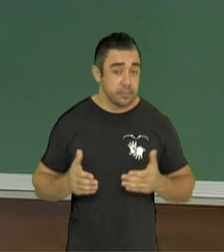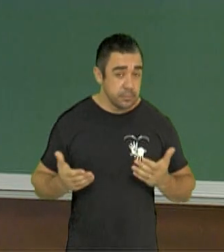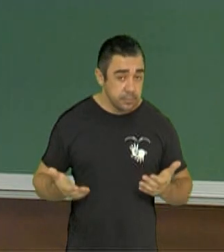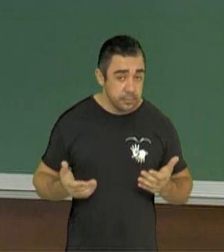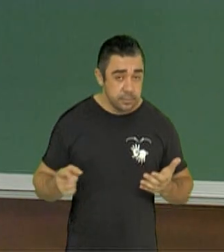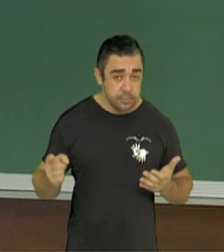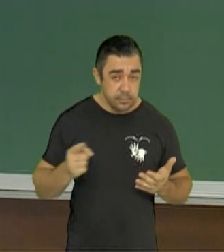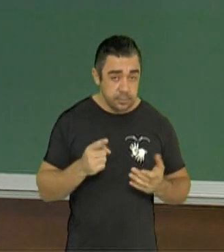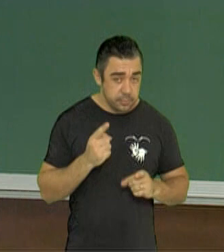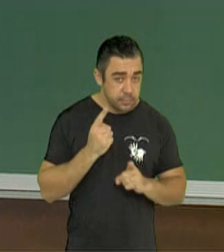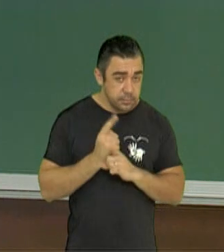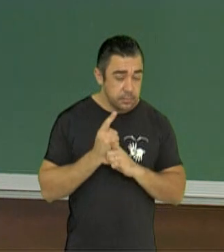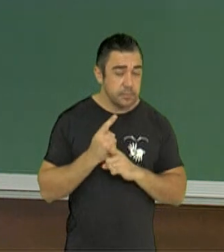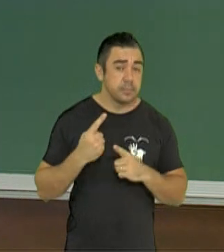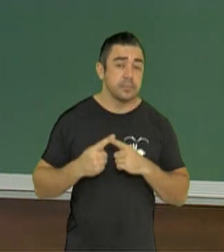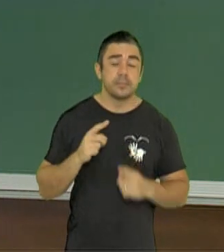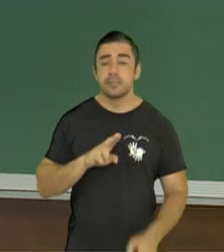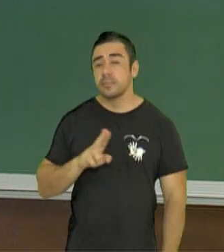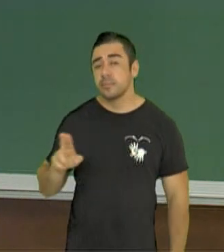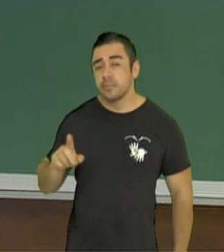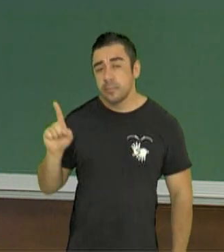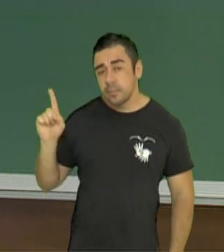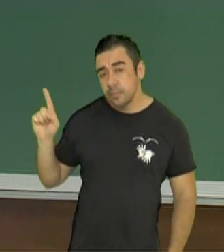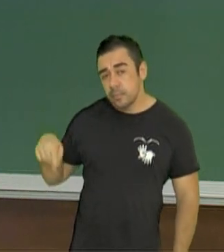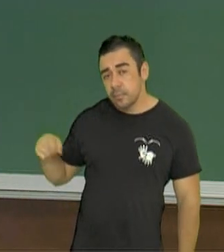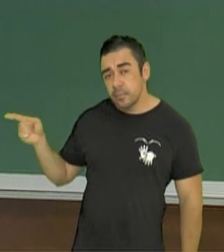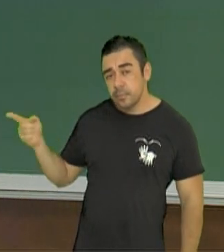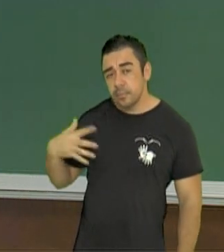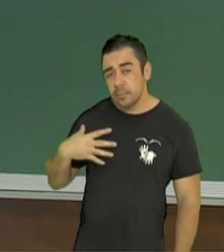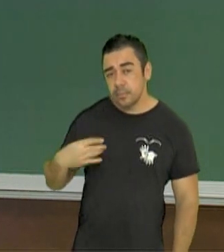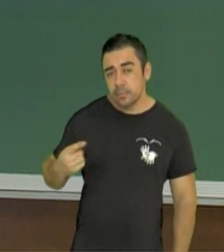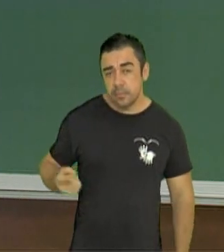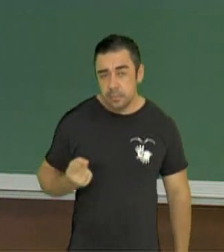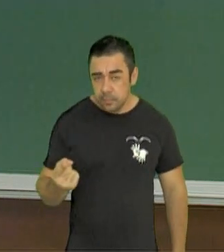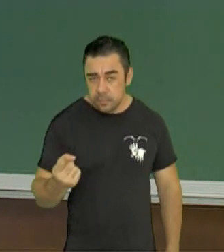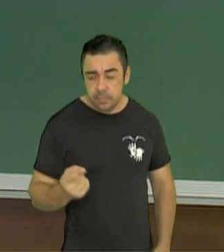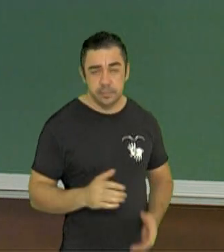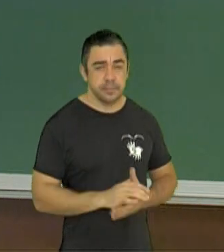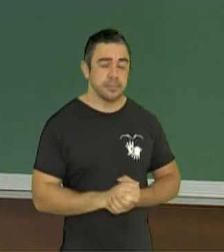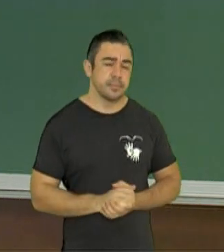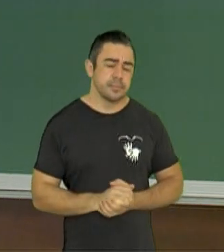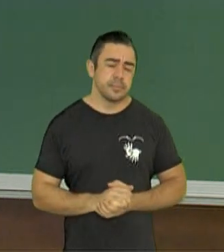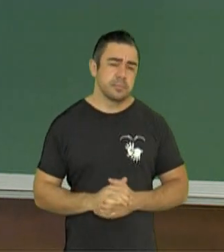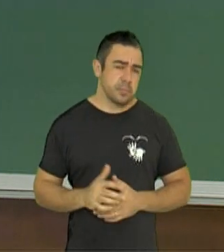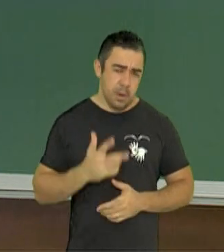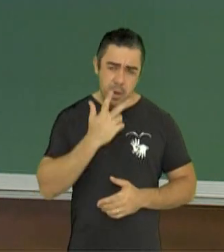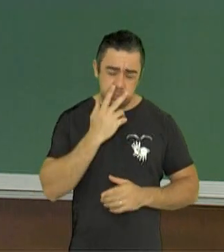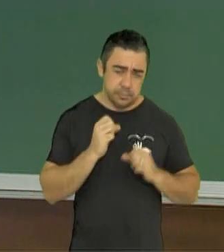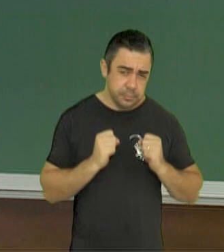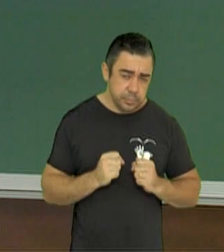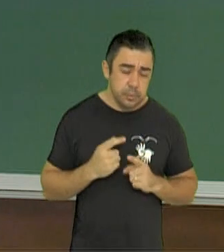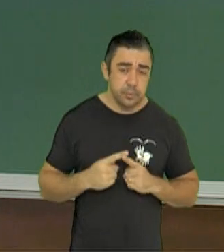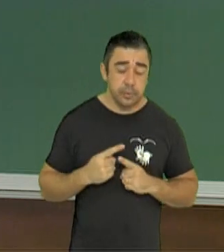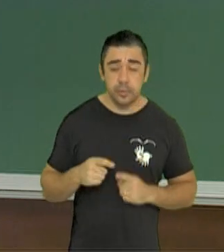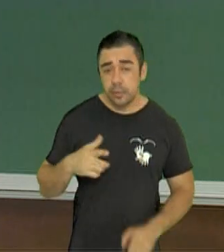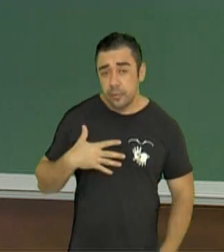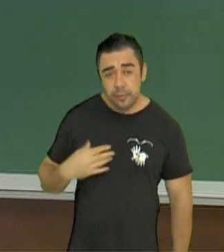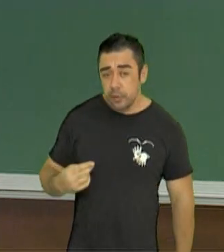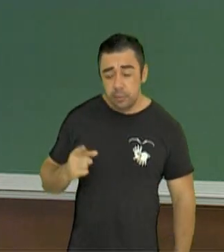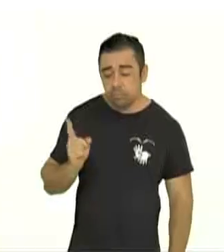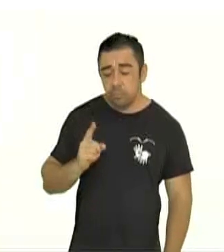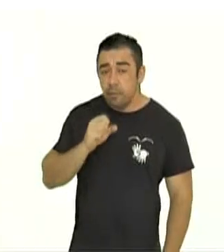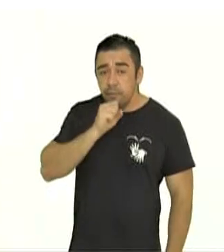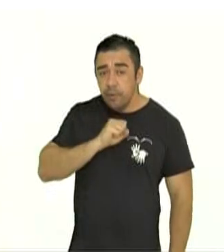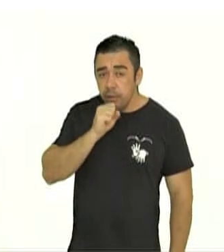Então, você descobriu por que o nome do romance é O Filho Eterno? Entre as possibilidades, pode ser o fato do filho não